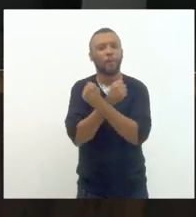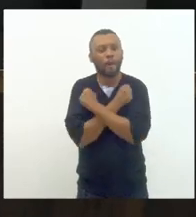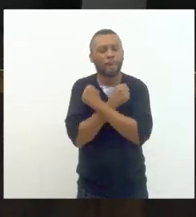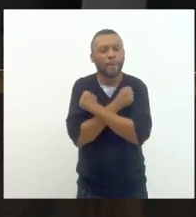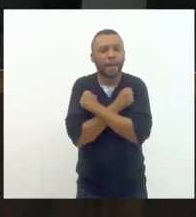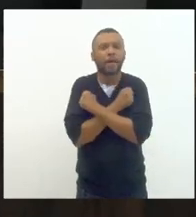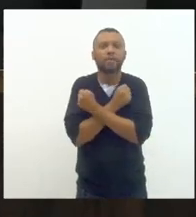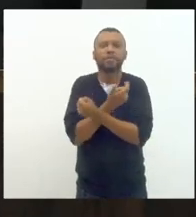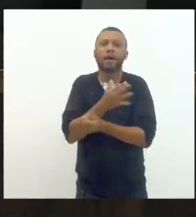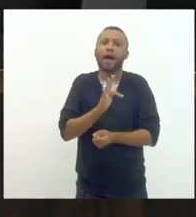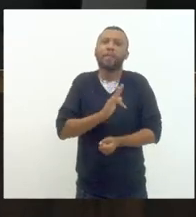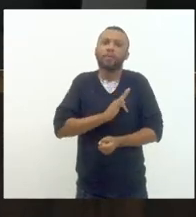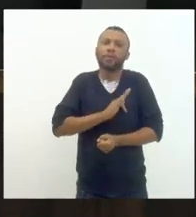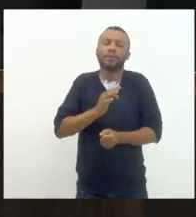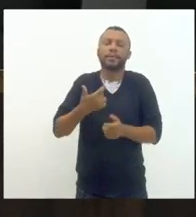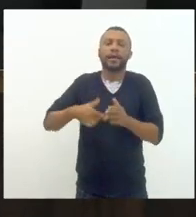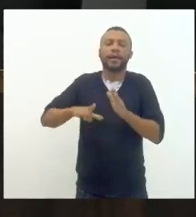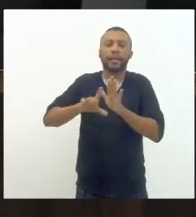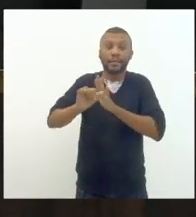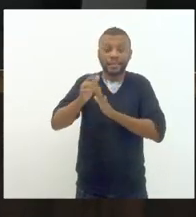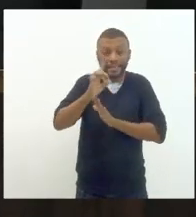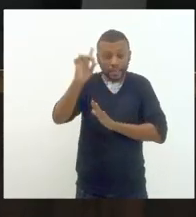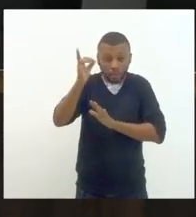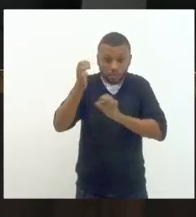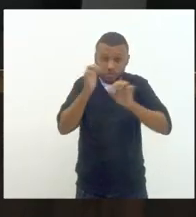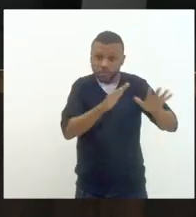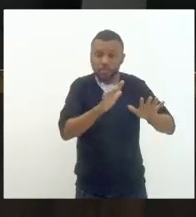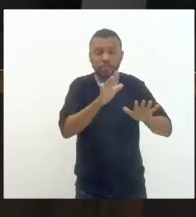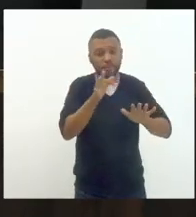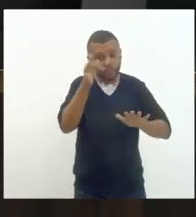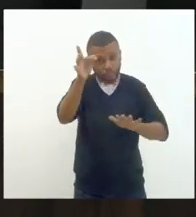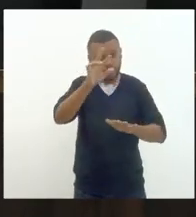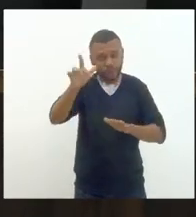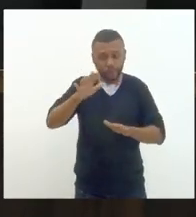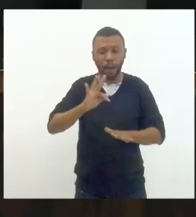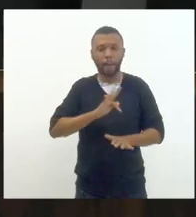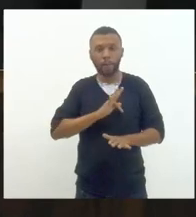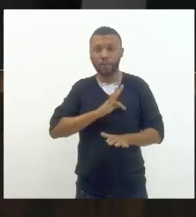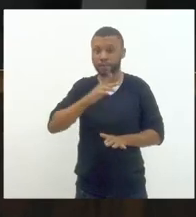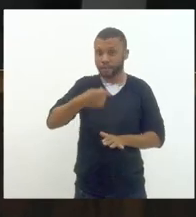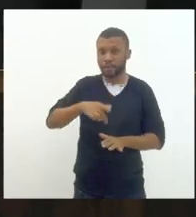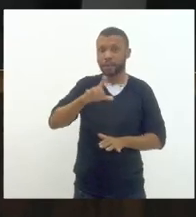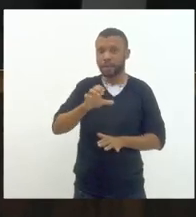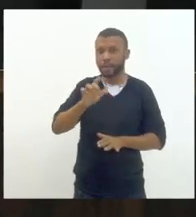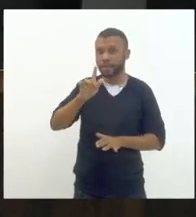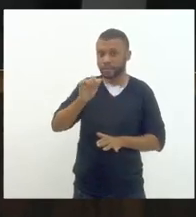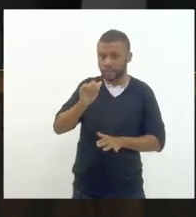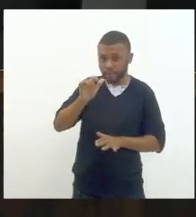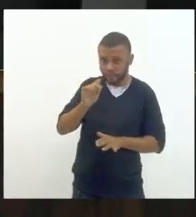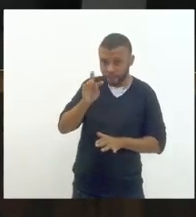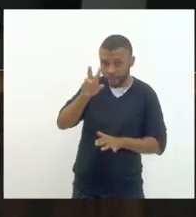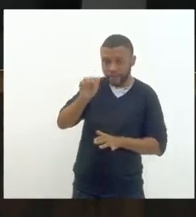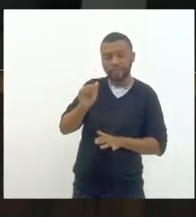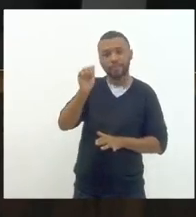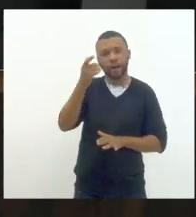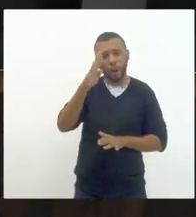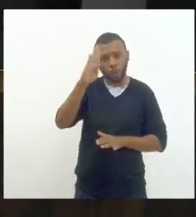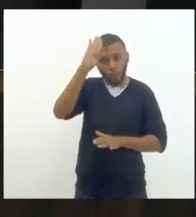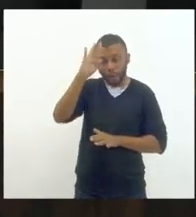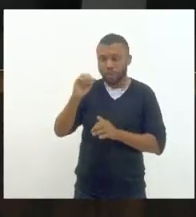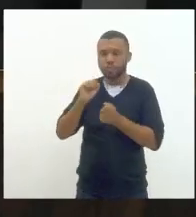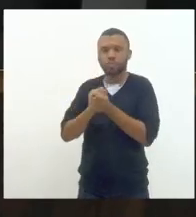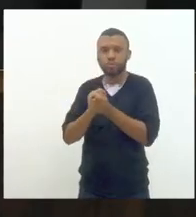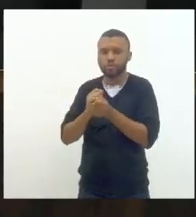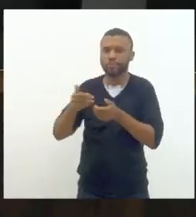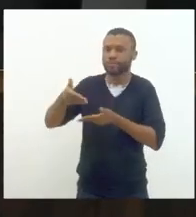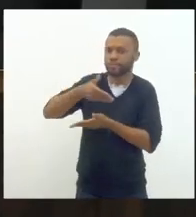a toda a Polícia Legislativa, que, se Deus permitir, será a Polícia Legislativa um dia. a todos os bombeiros que nos acompanham,